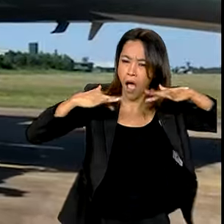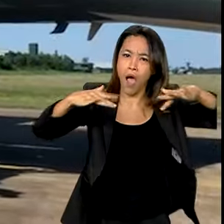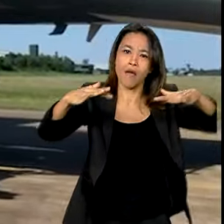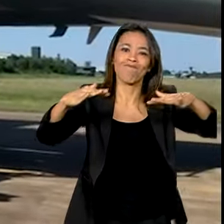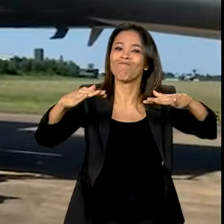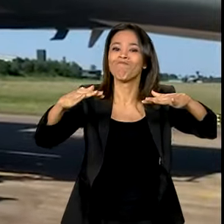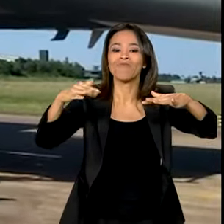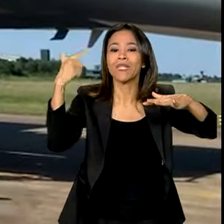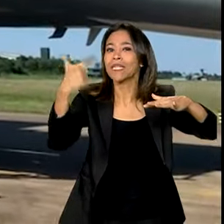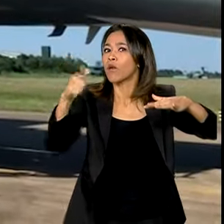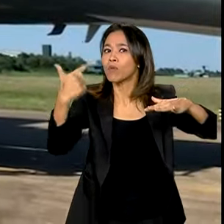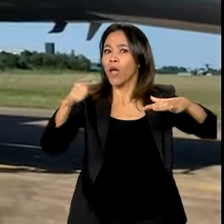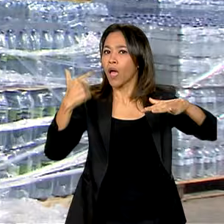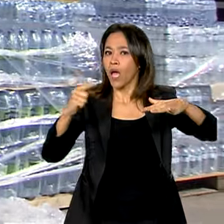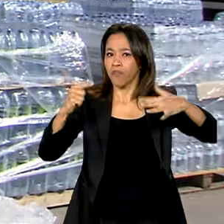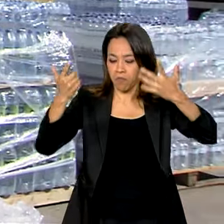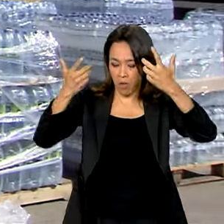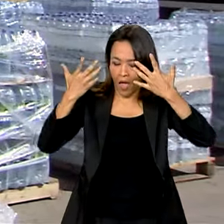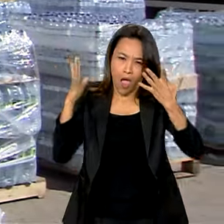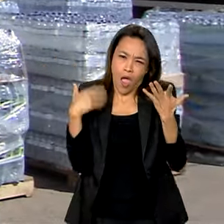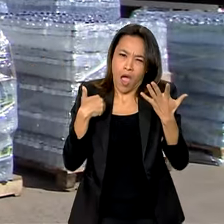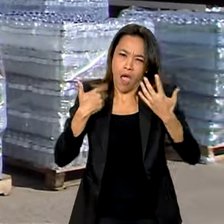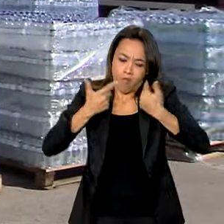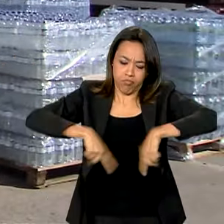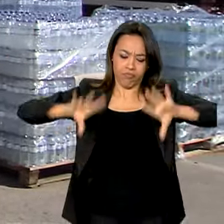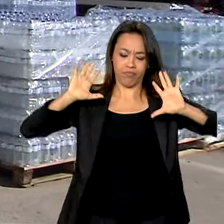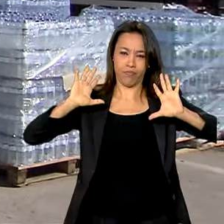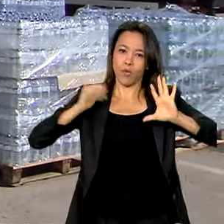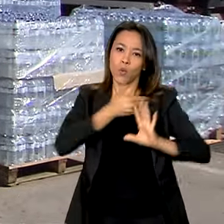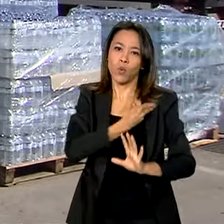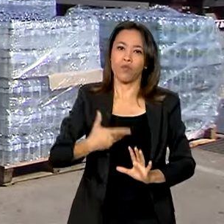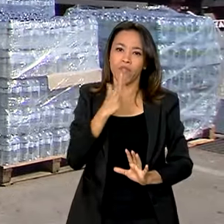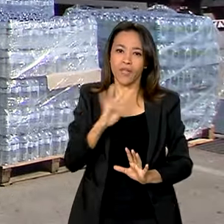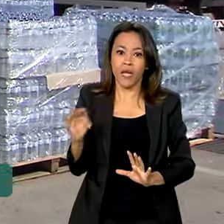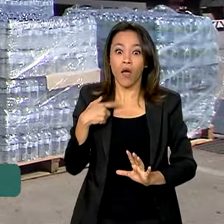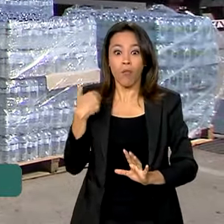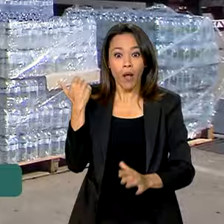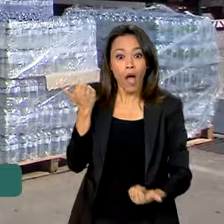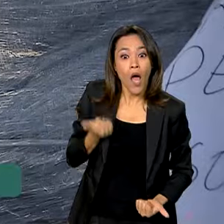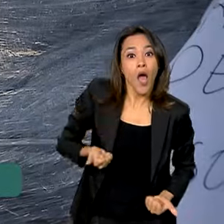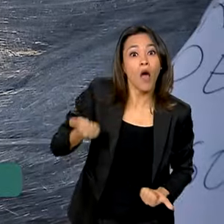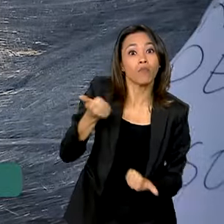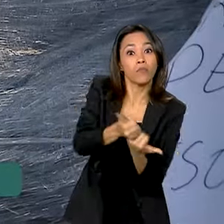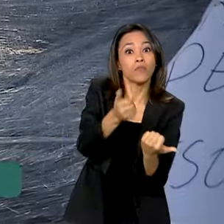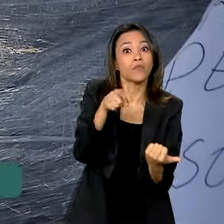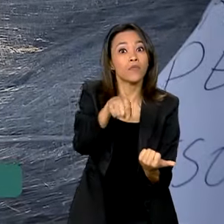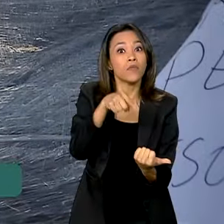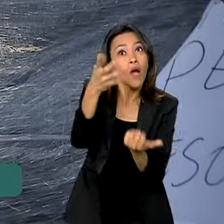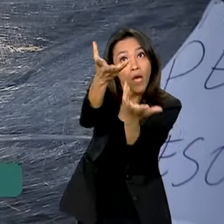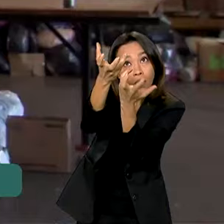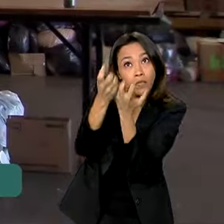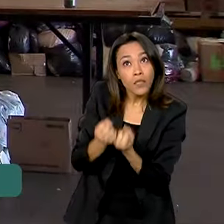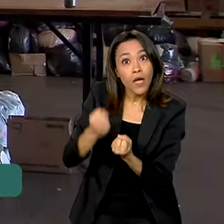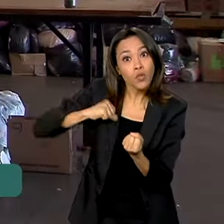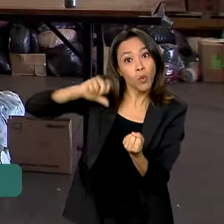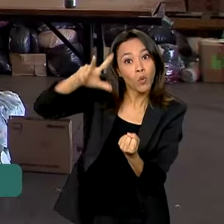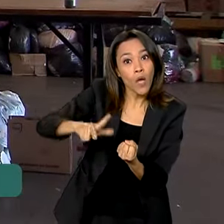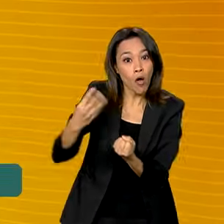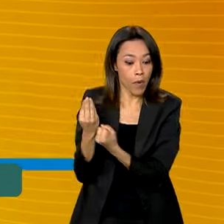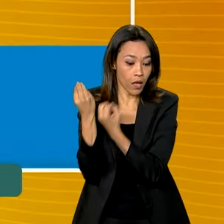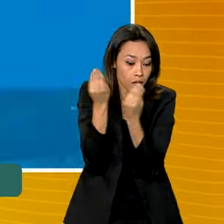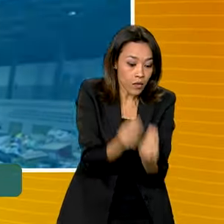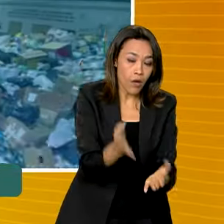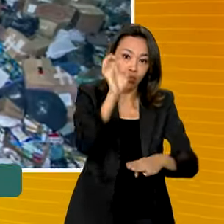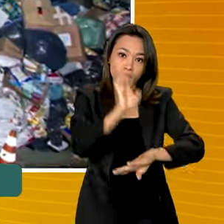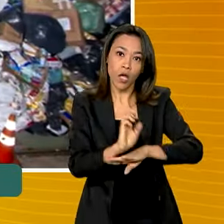houve recusa do governo federal de receber doações feitas por Portugal ao Rio Grande do Sul. Pelo contrário,